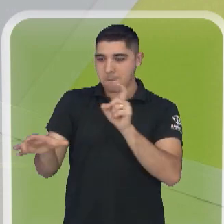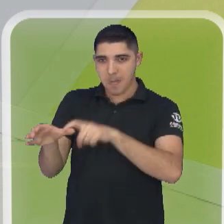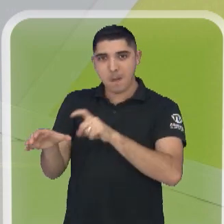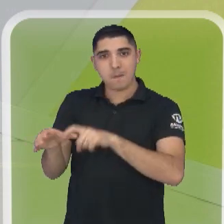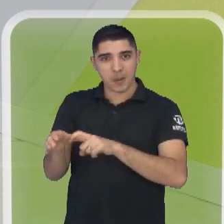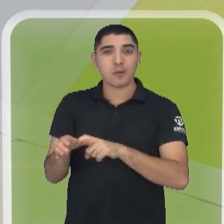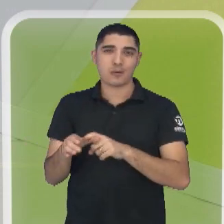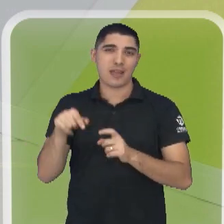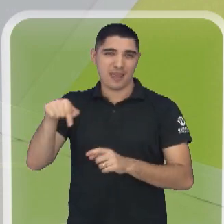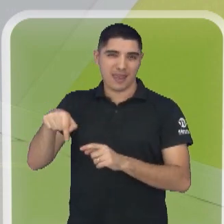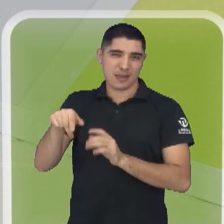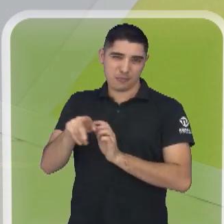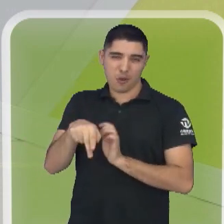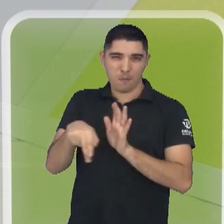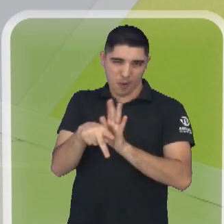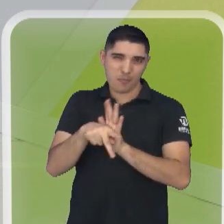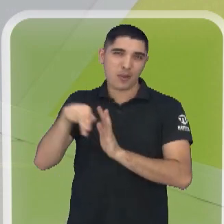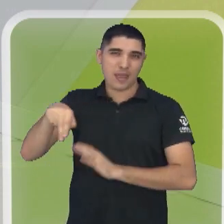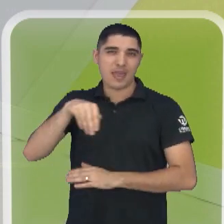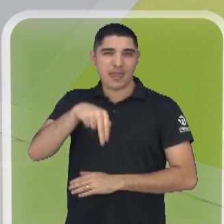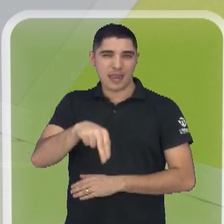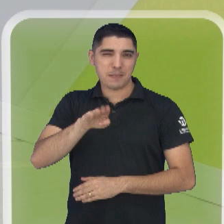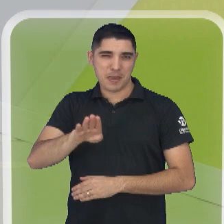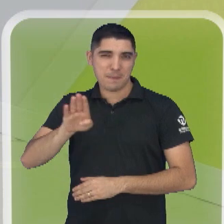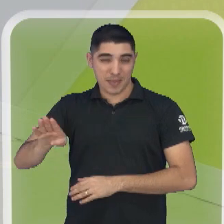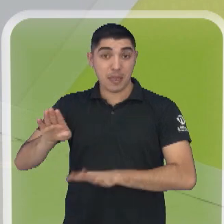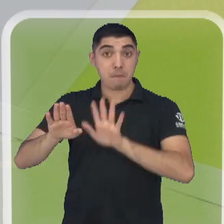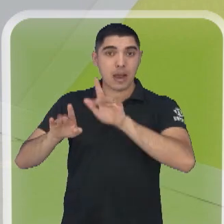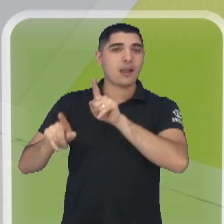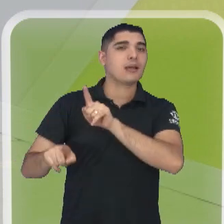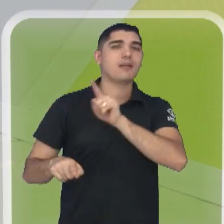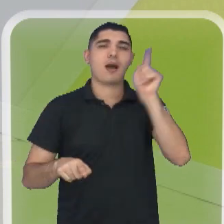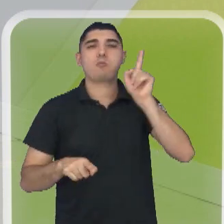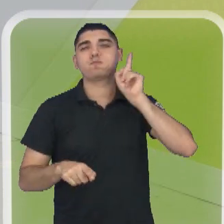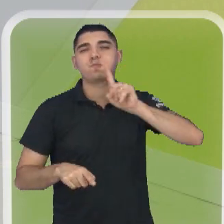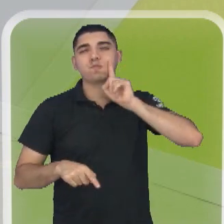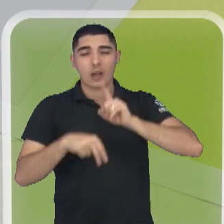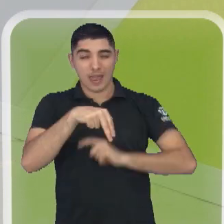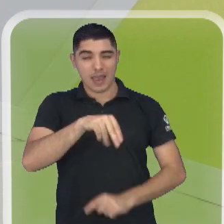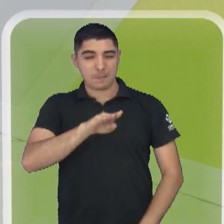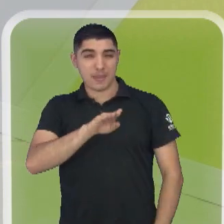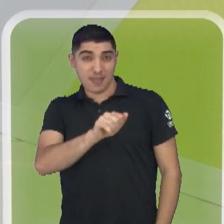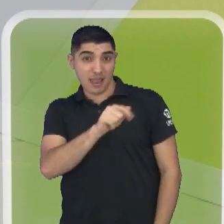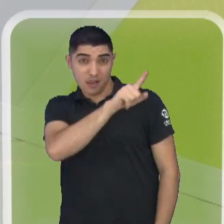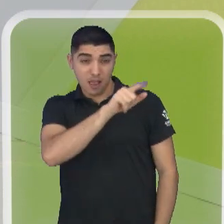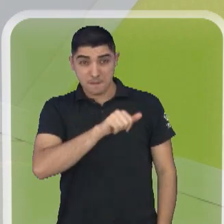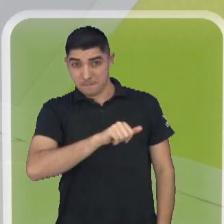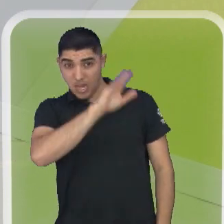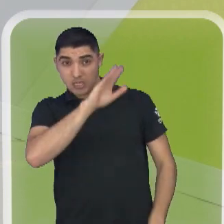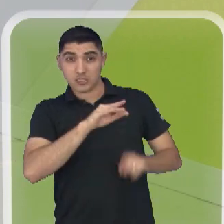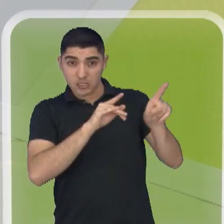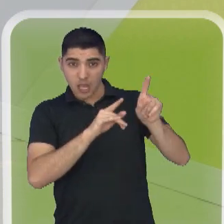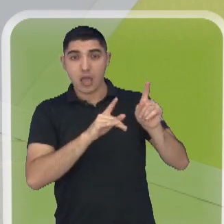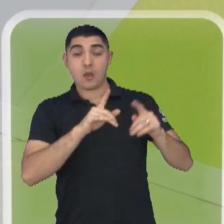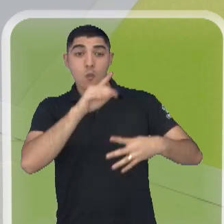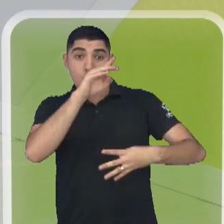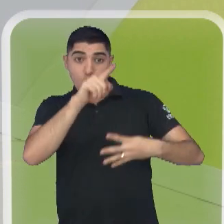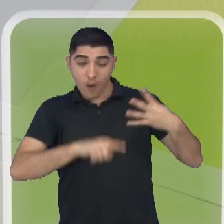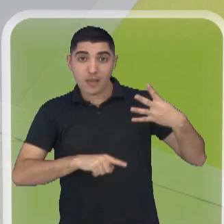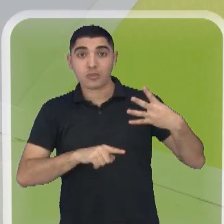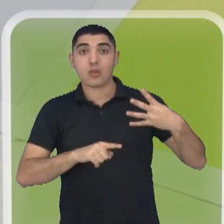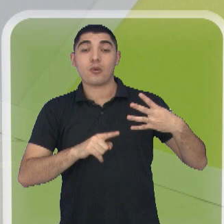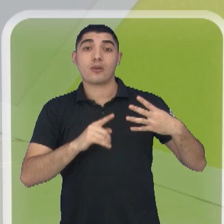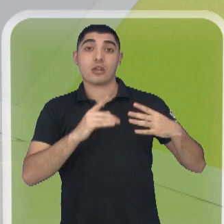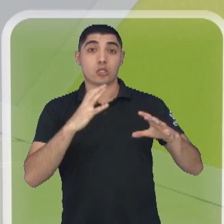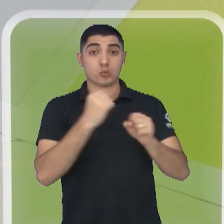Lá na NBA, além do nível técnico ser maior, obviamente, que o basquete brasileiro, lá são 4 tempos de 12 minutos, aqui